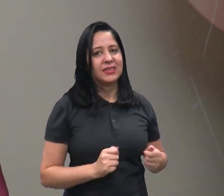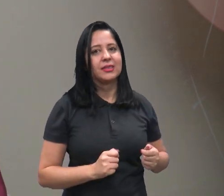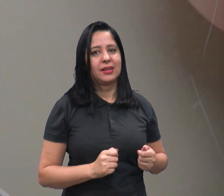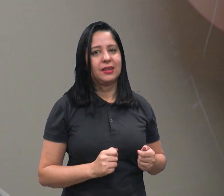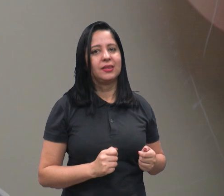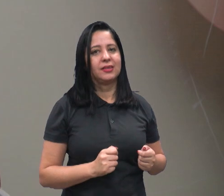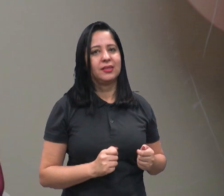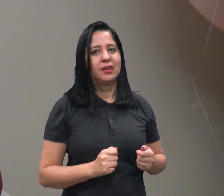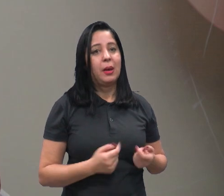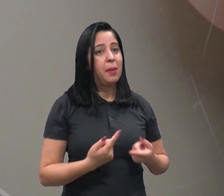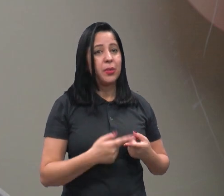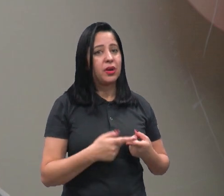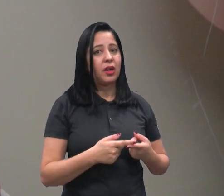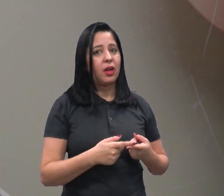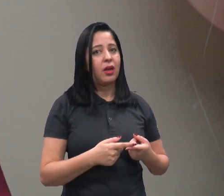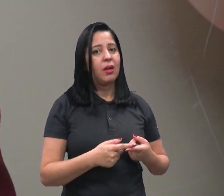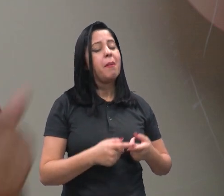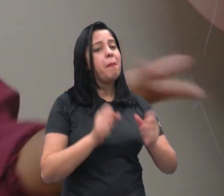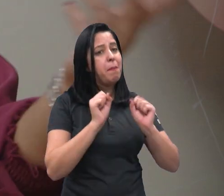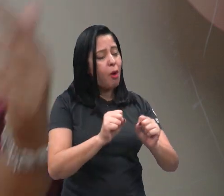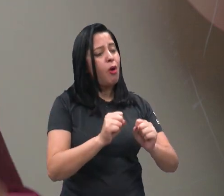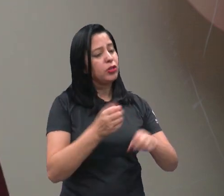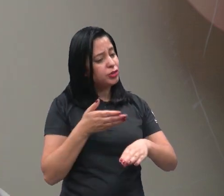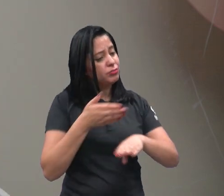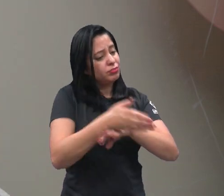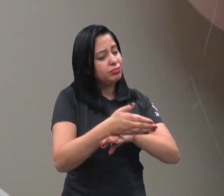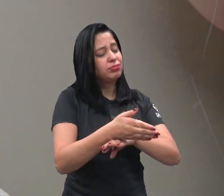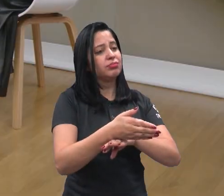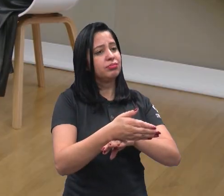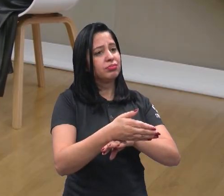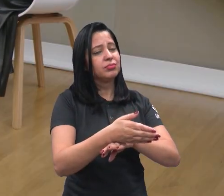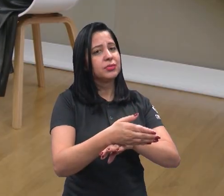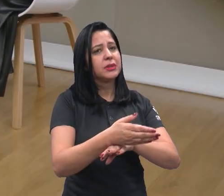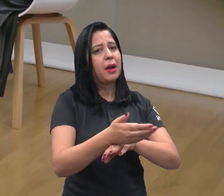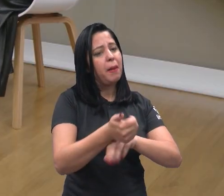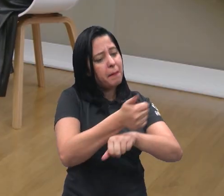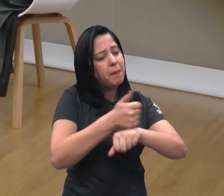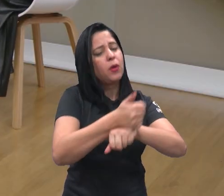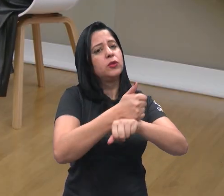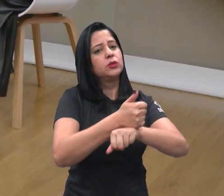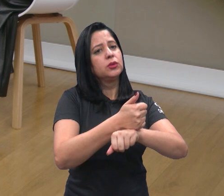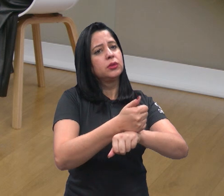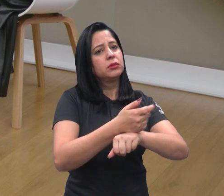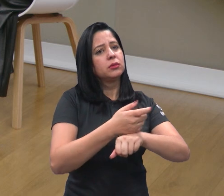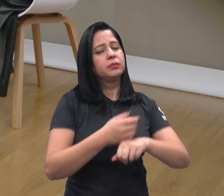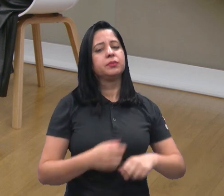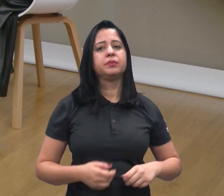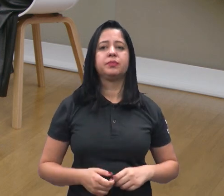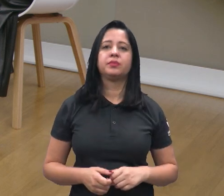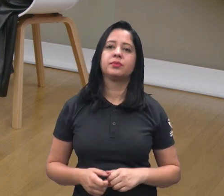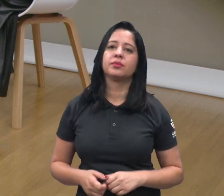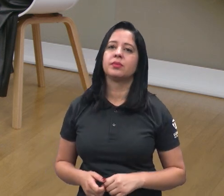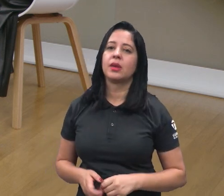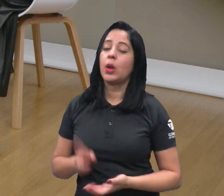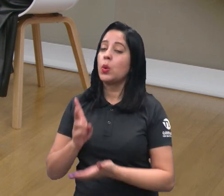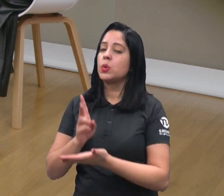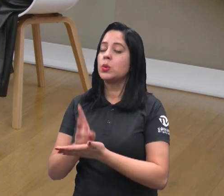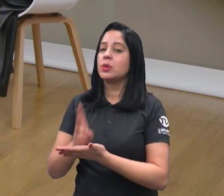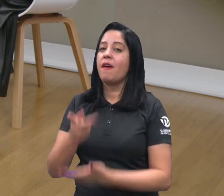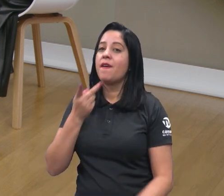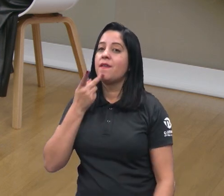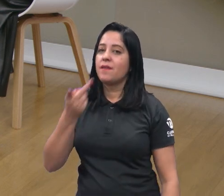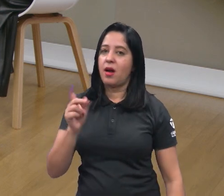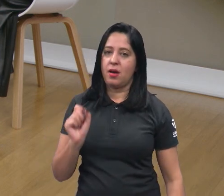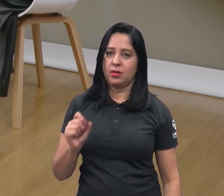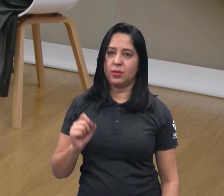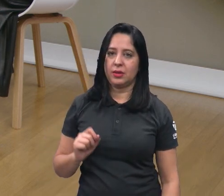que realmente nunca é tarde para buscar ajuda e para buscar esse autoconhecimento? O que eu sempre coloco, até porque as minhas pacientes em